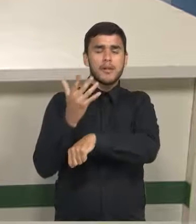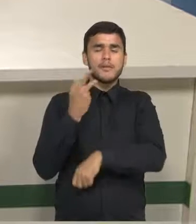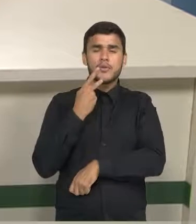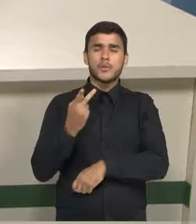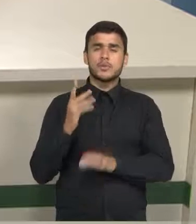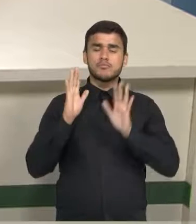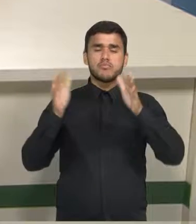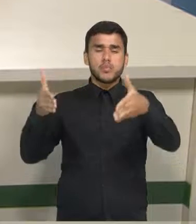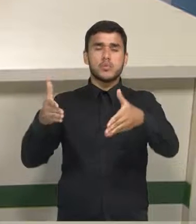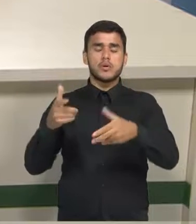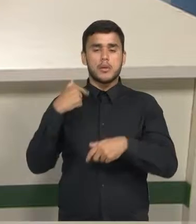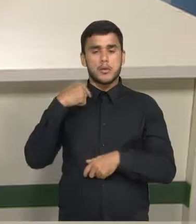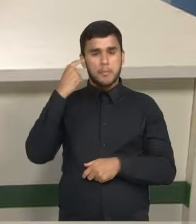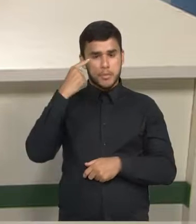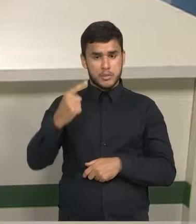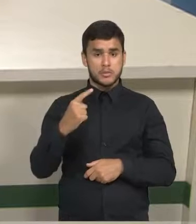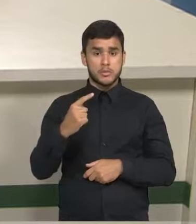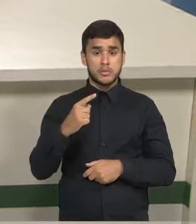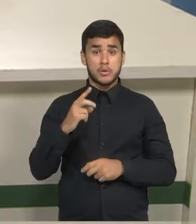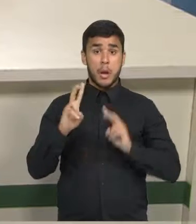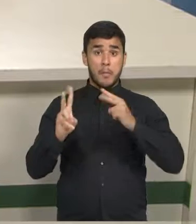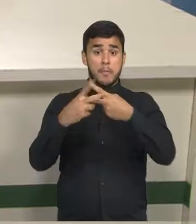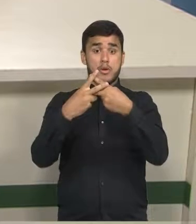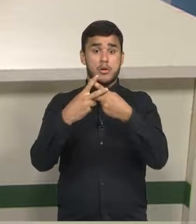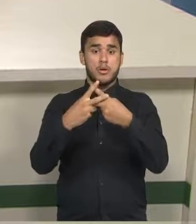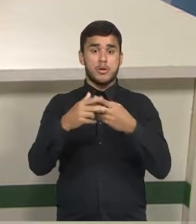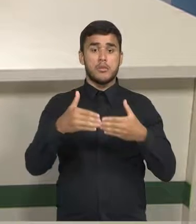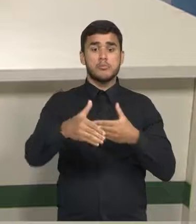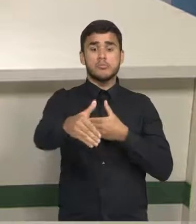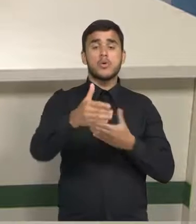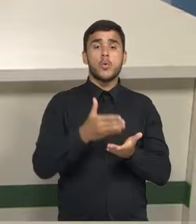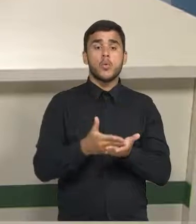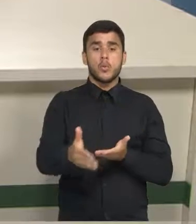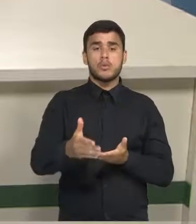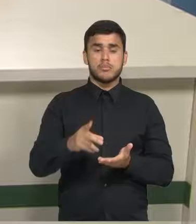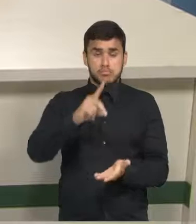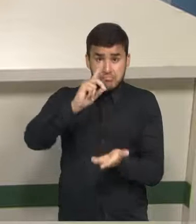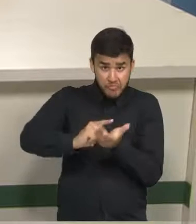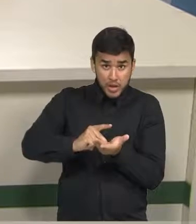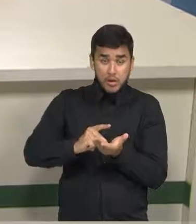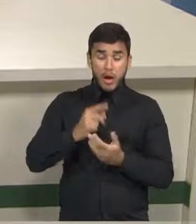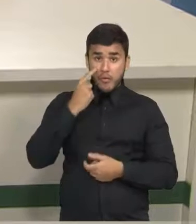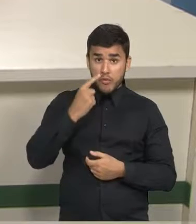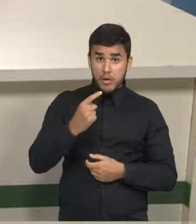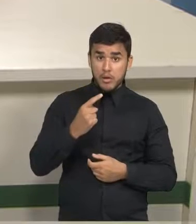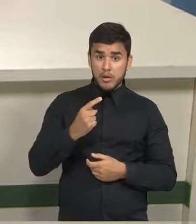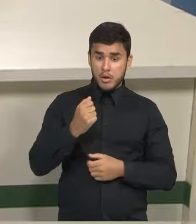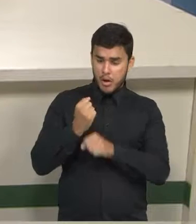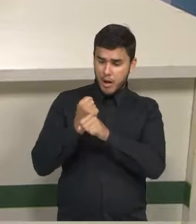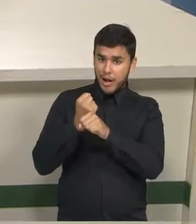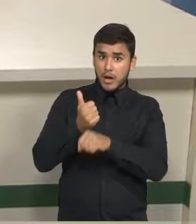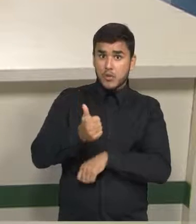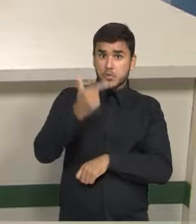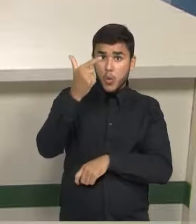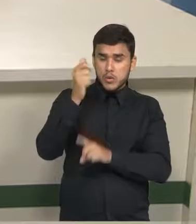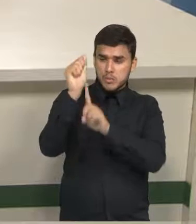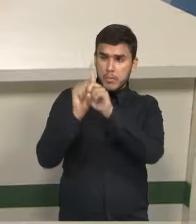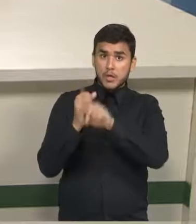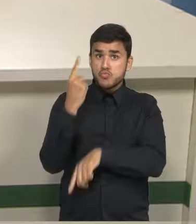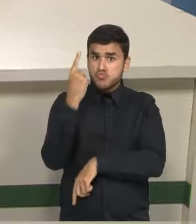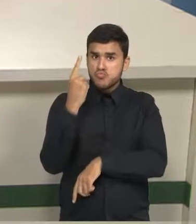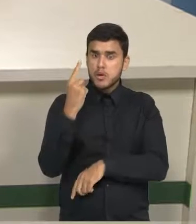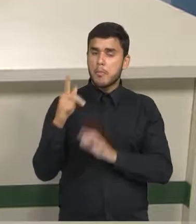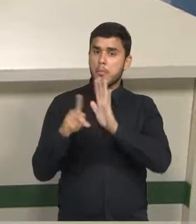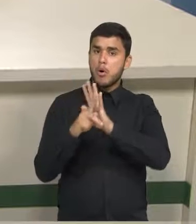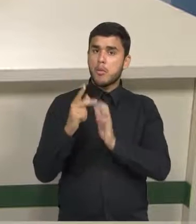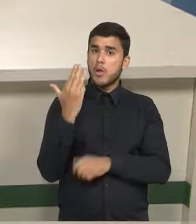e voltou a defender que a execução da pena de prisão possa ter início após a confirmação da condenação por um tribunal